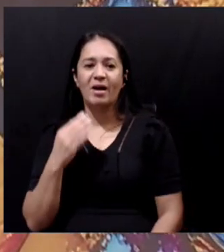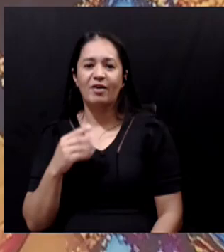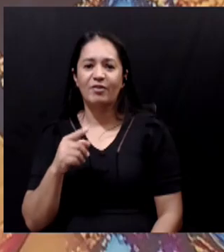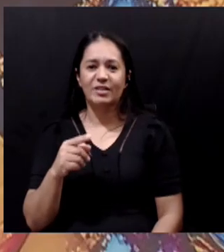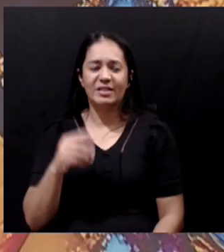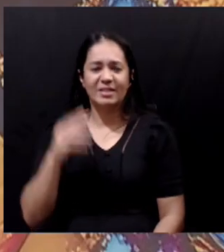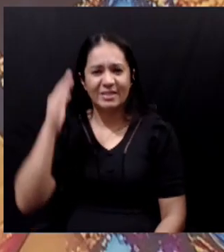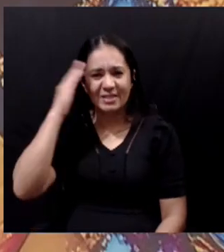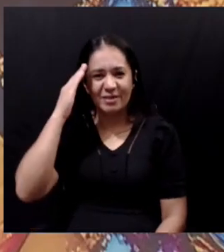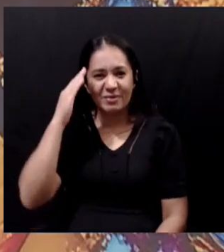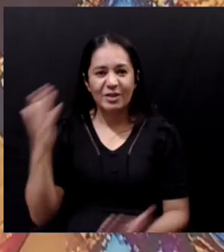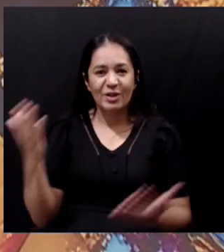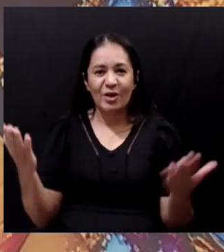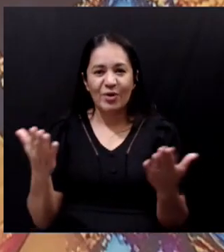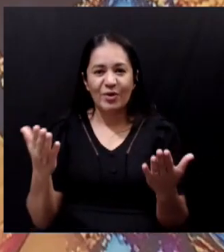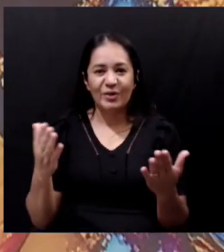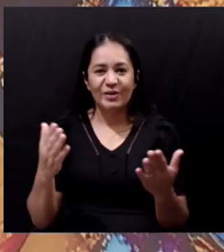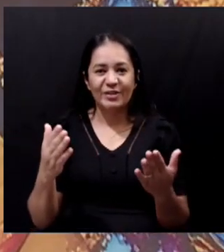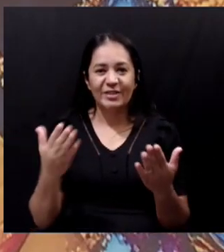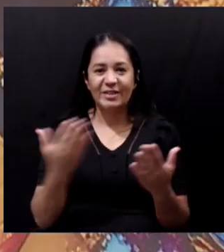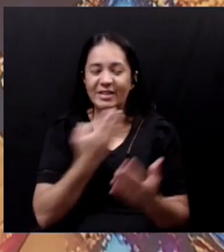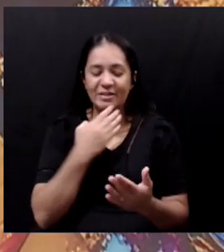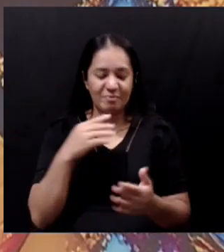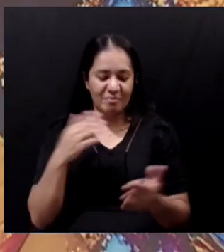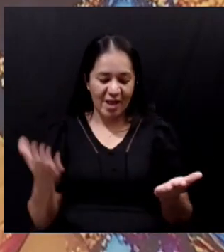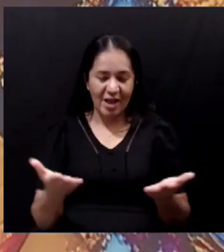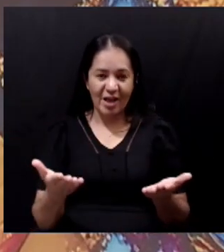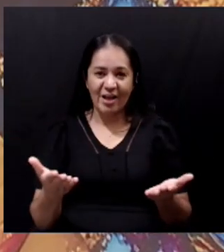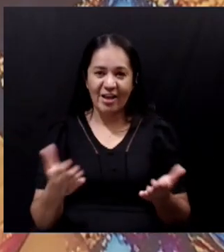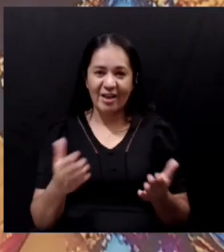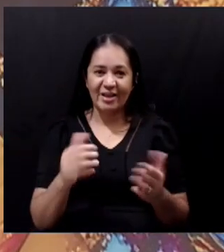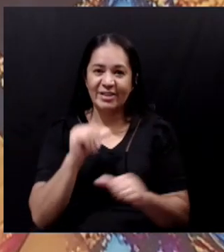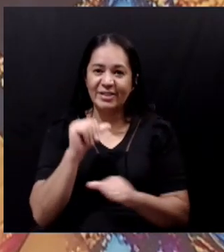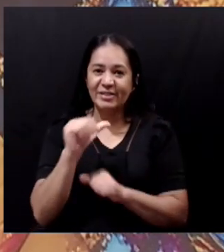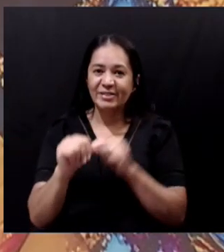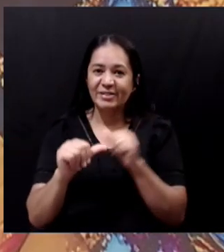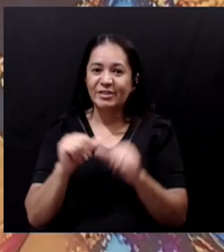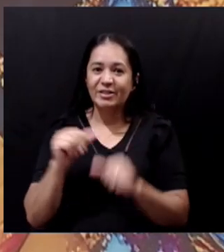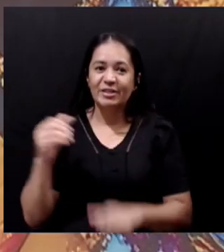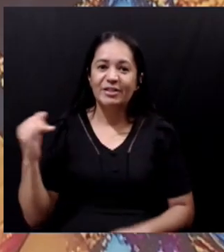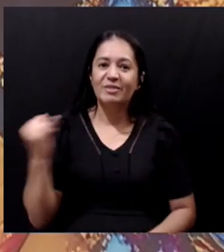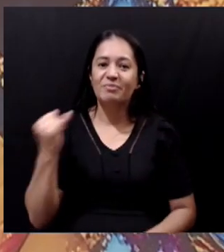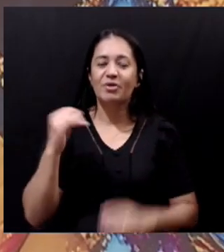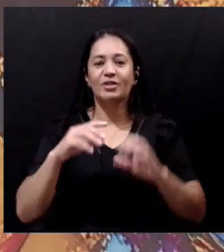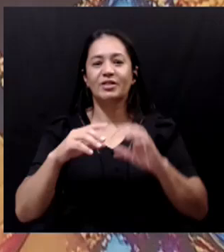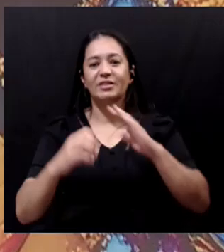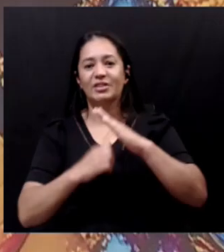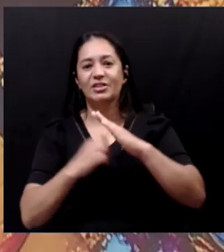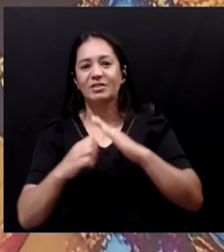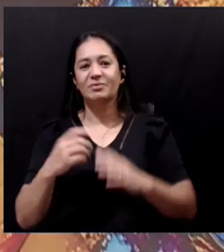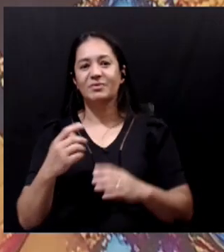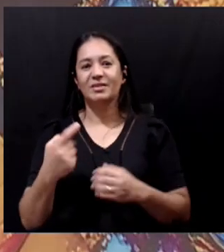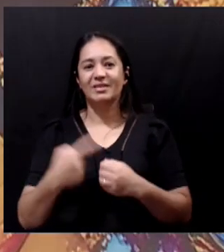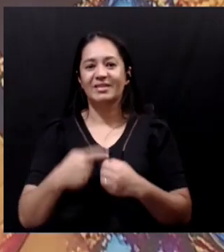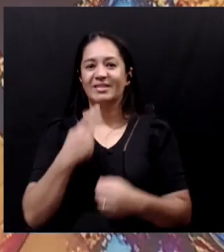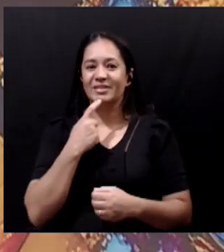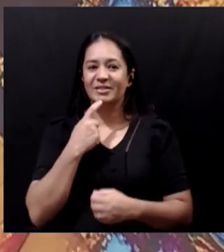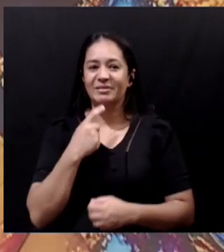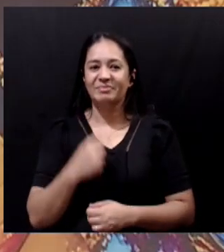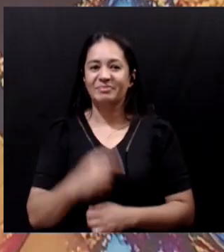esse botequinho, que esse bar é uma importante empresa na cidade de Campinas hoje? Sem